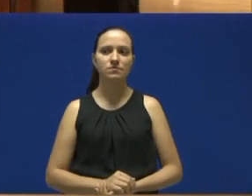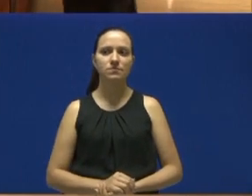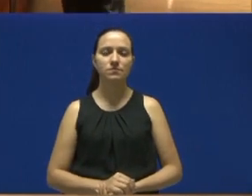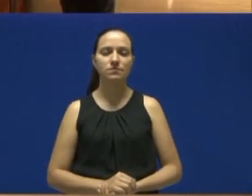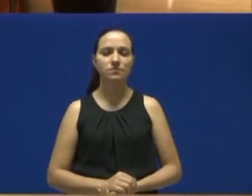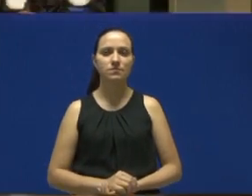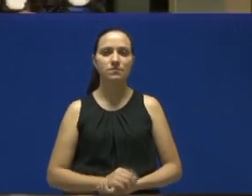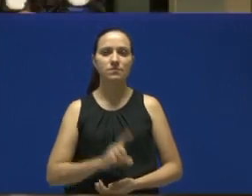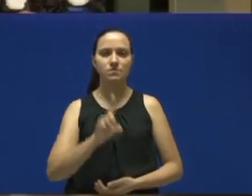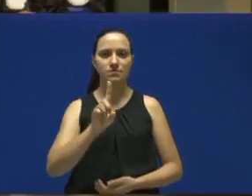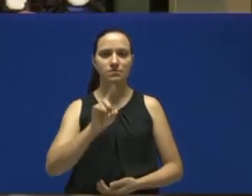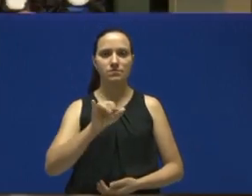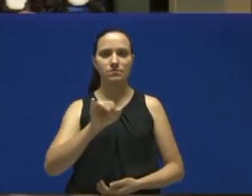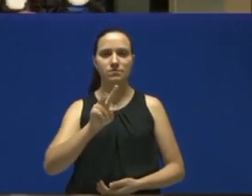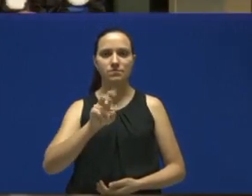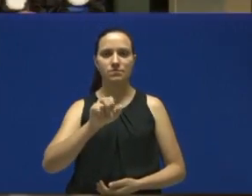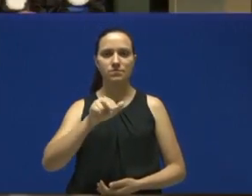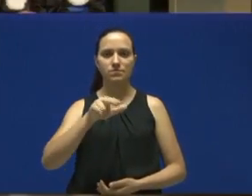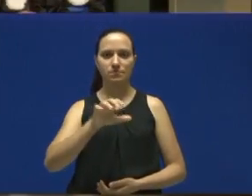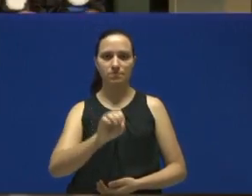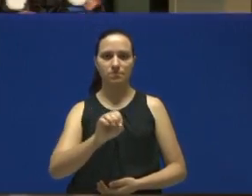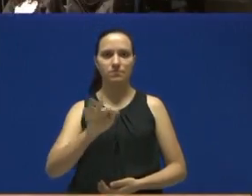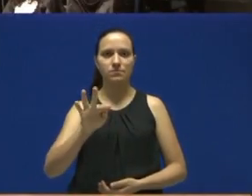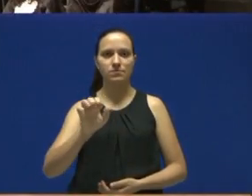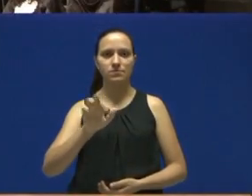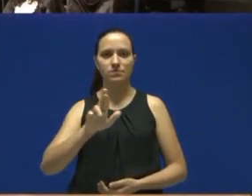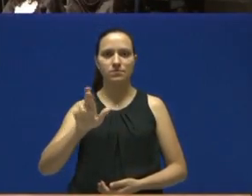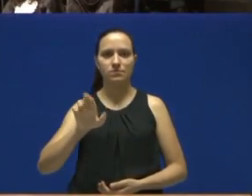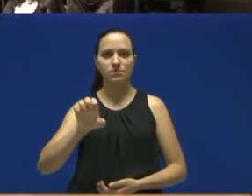divino ferreira dos anjos filho